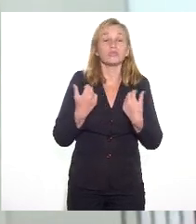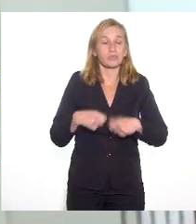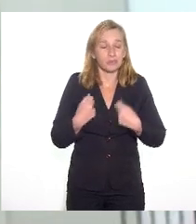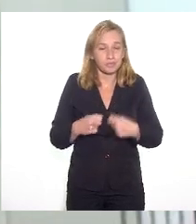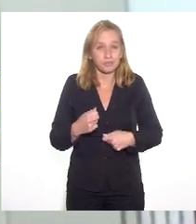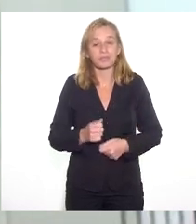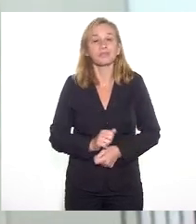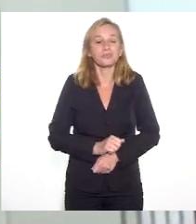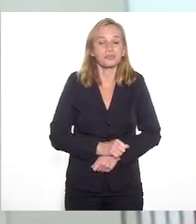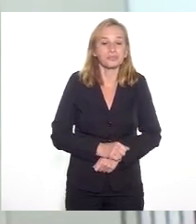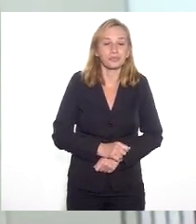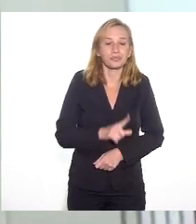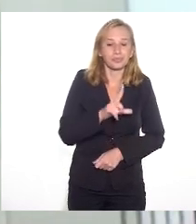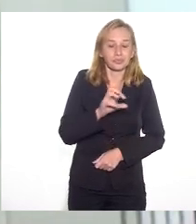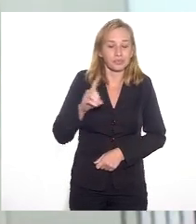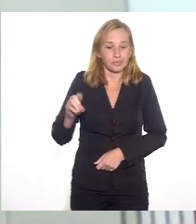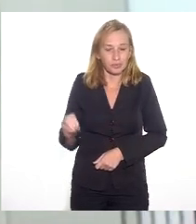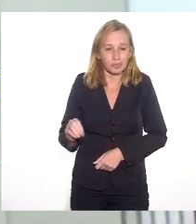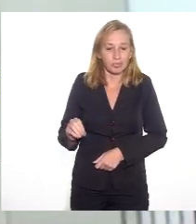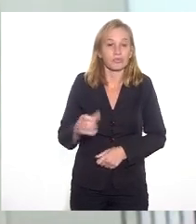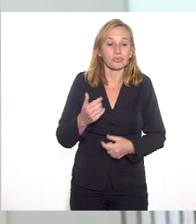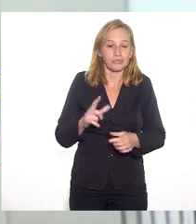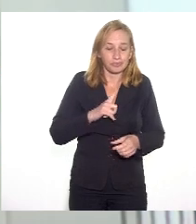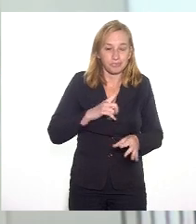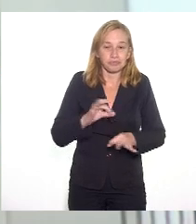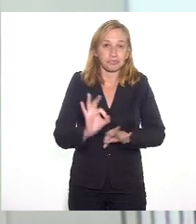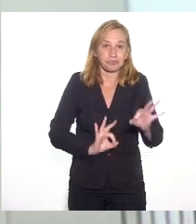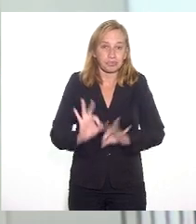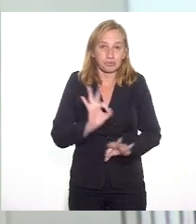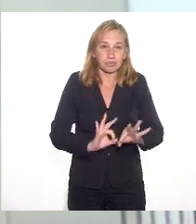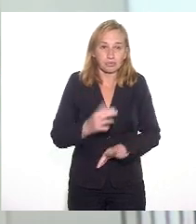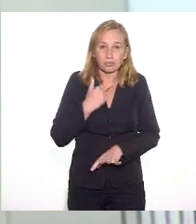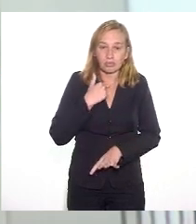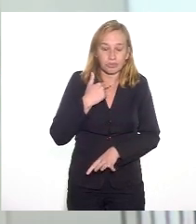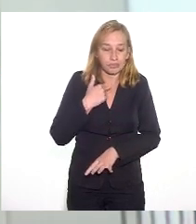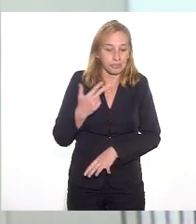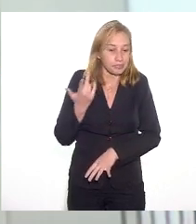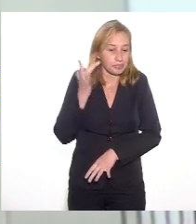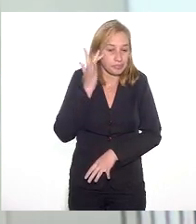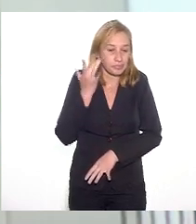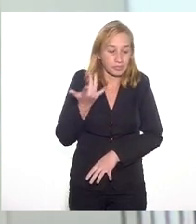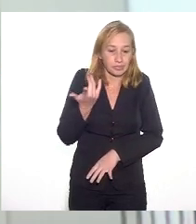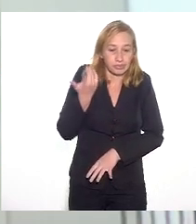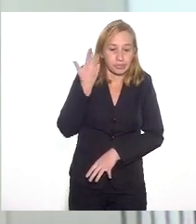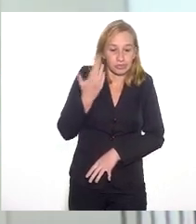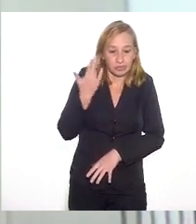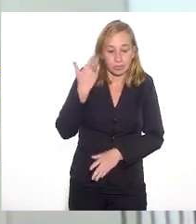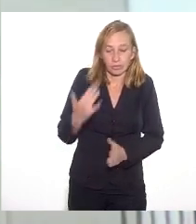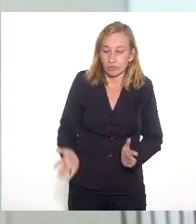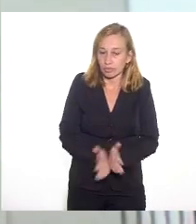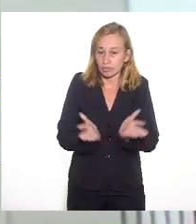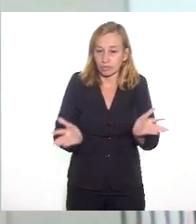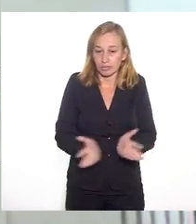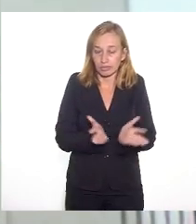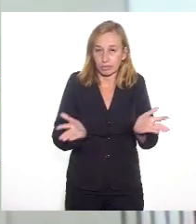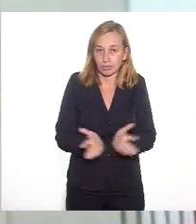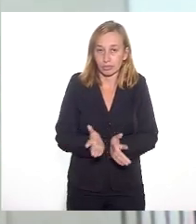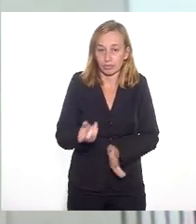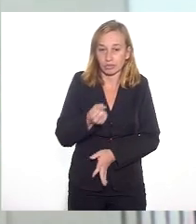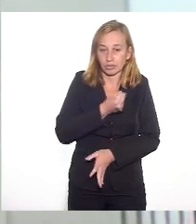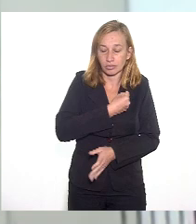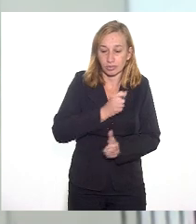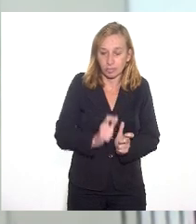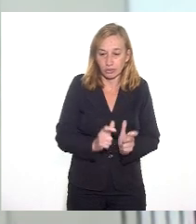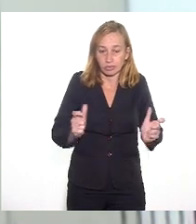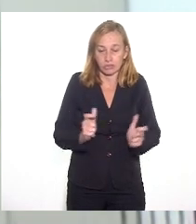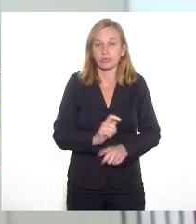e tem que constar da LDO que vai haver esse plano, que nós não podemos naturalizar o processo de empobrecimento da população. Além disso,